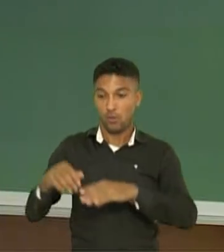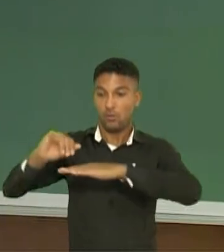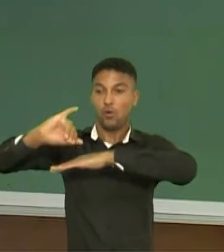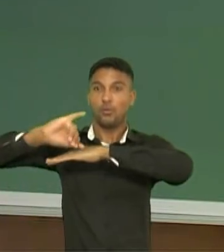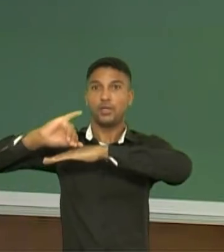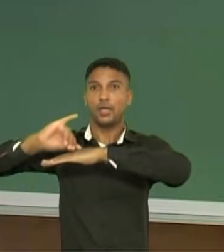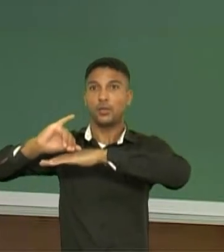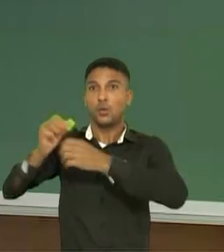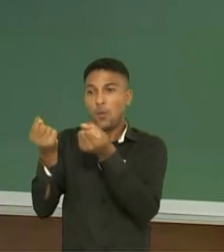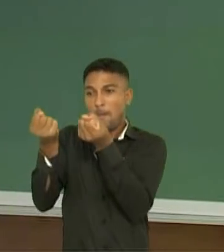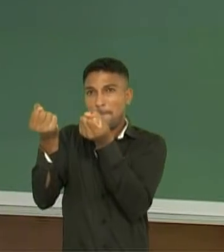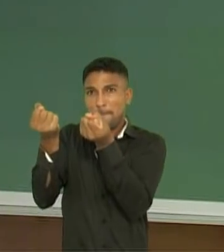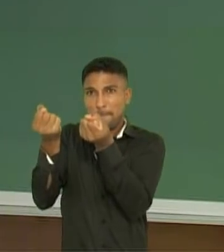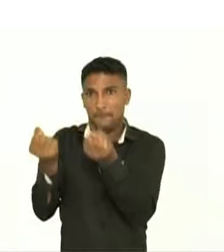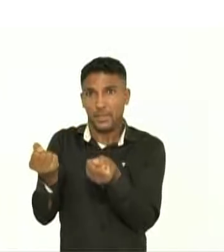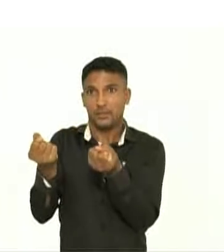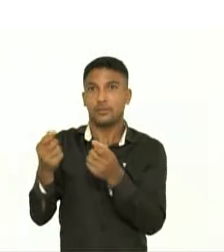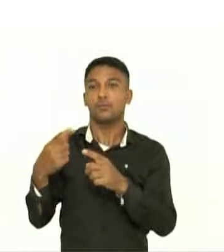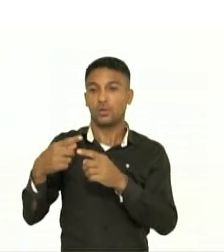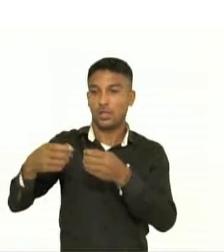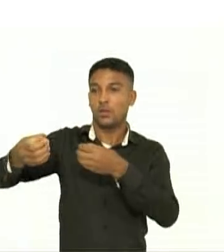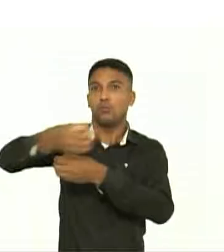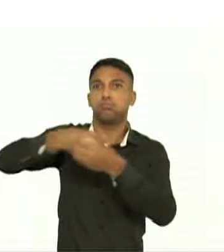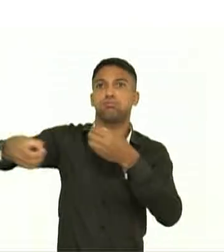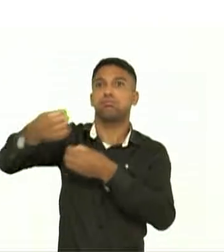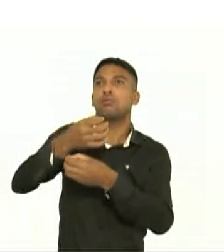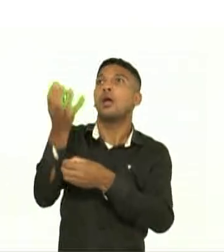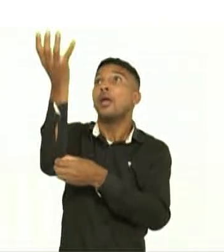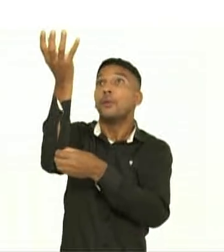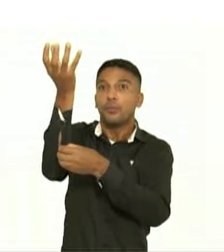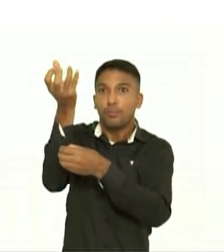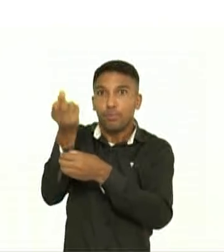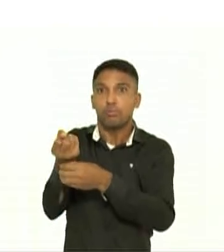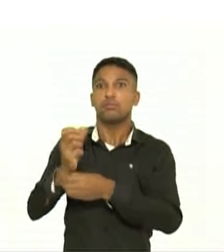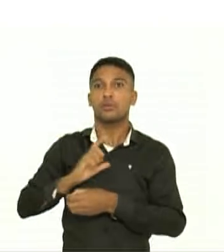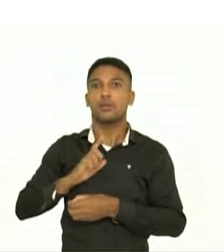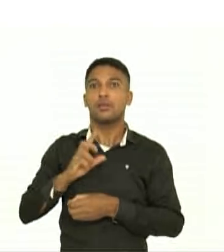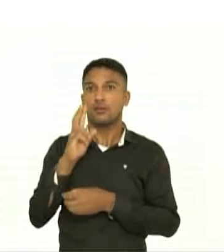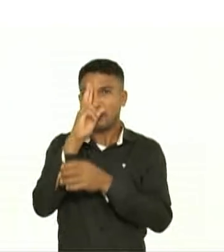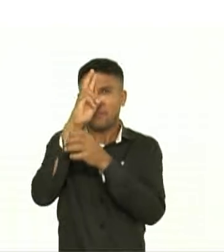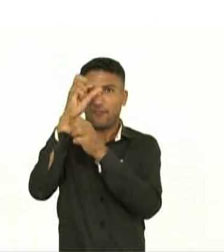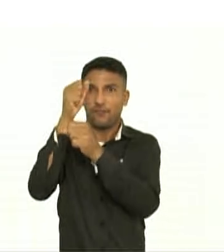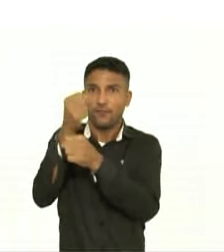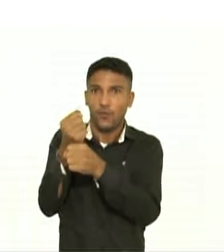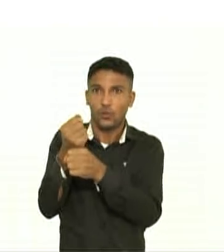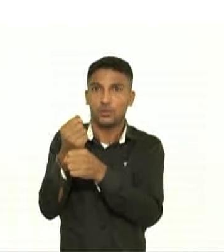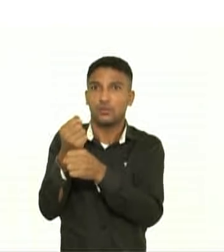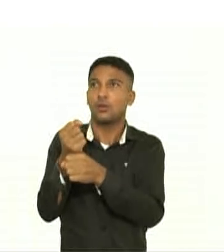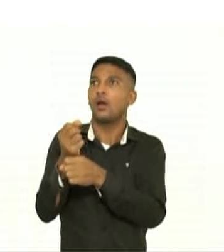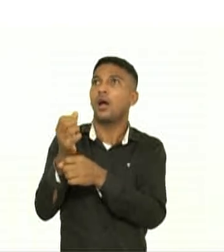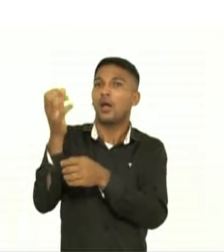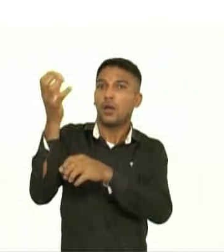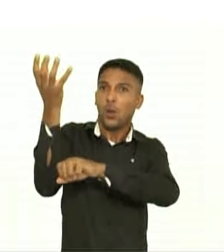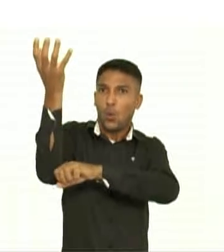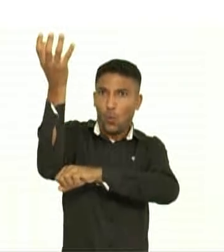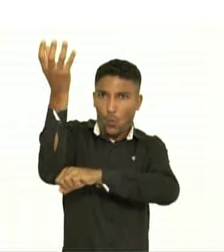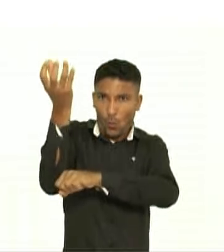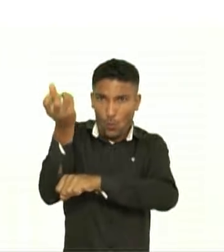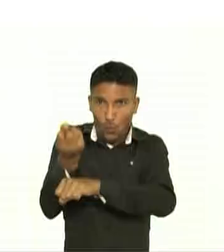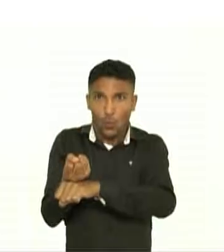a força com a qual ele é atraído pela Terra. E por ser uma força, é uma grandeza